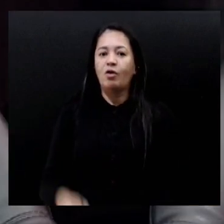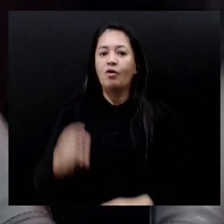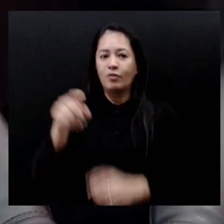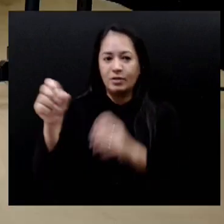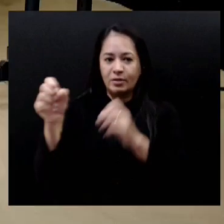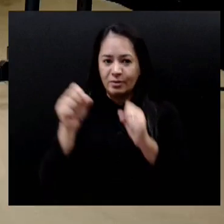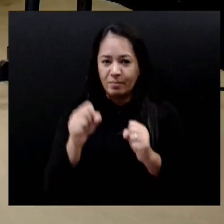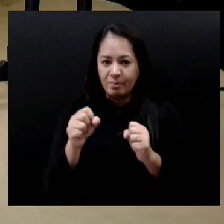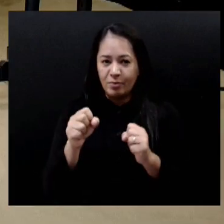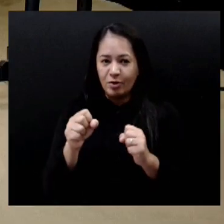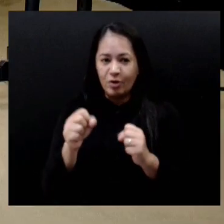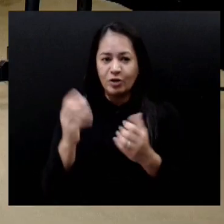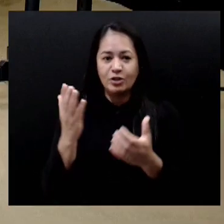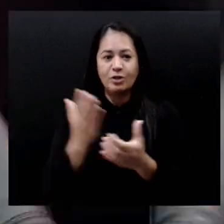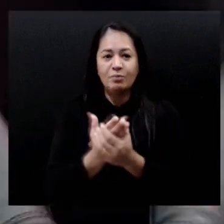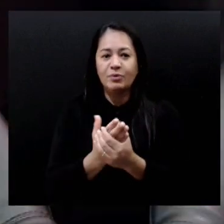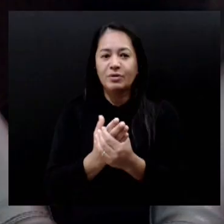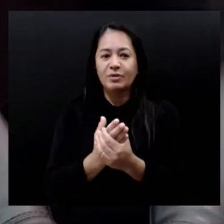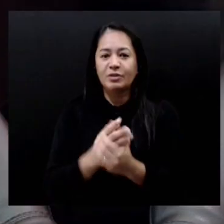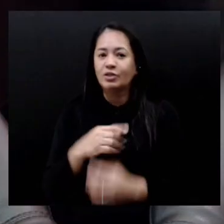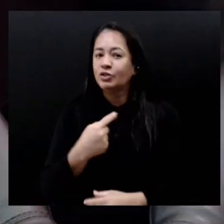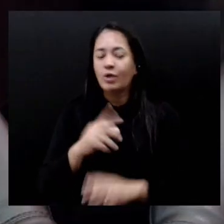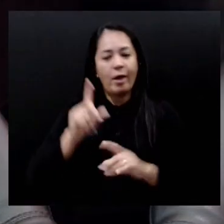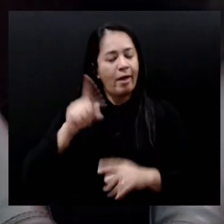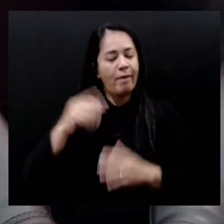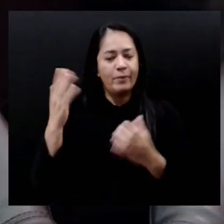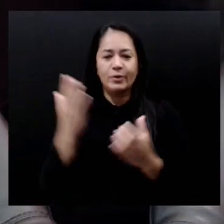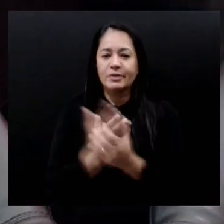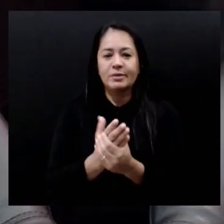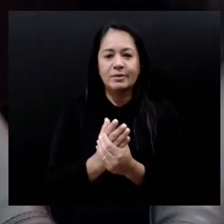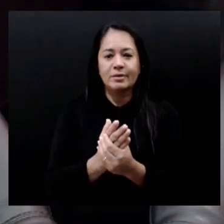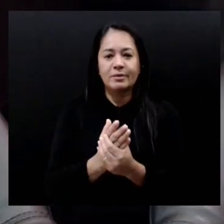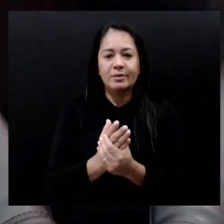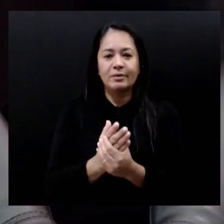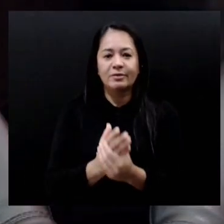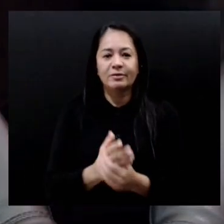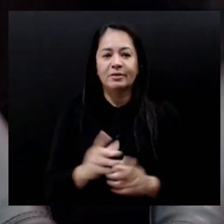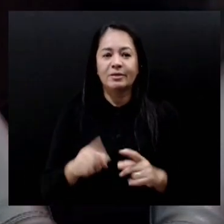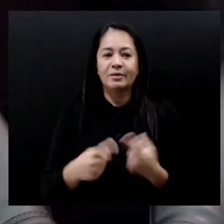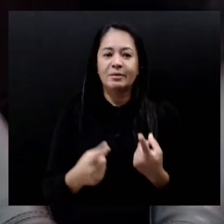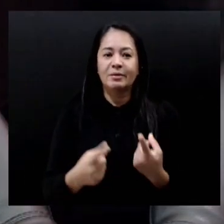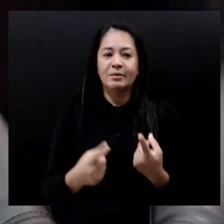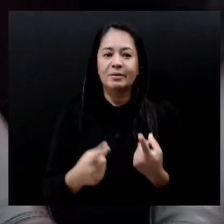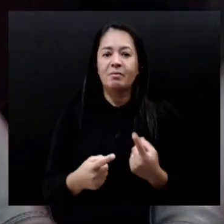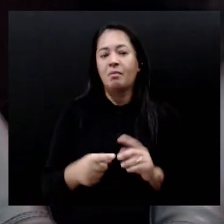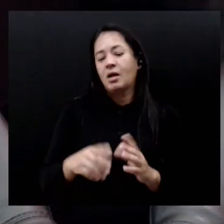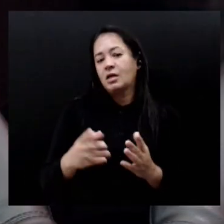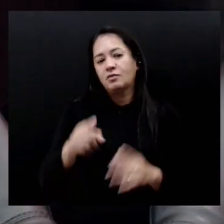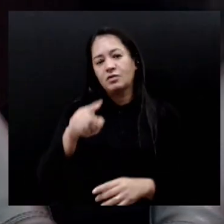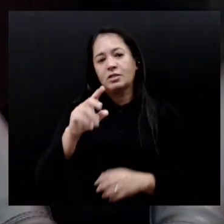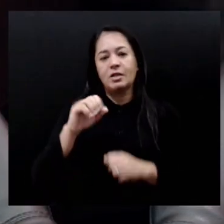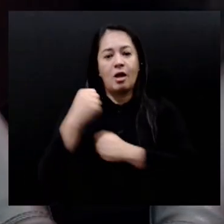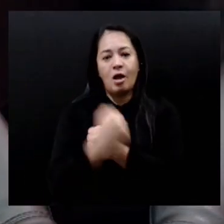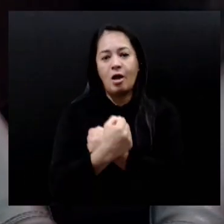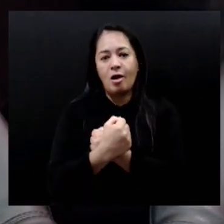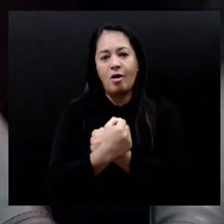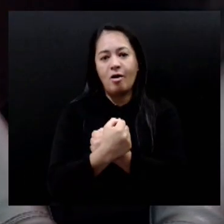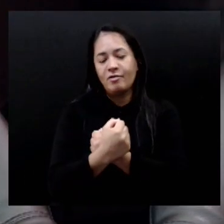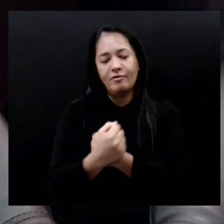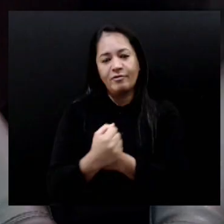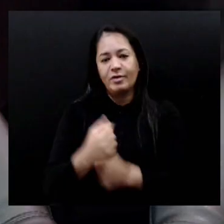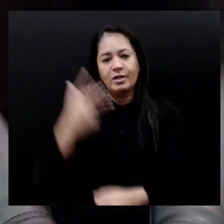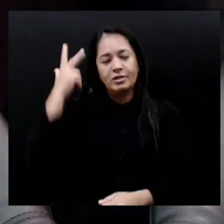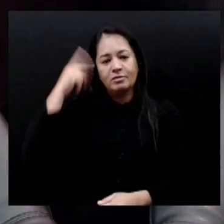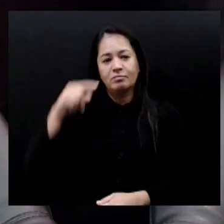gente é pode. mesmo, é. É. Mas E aí, ganha, a perde. tese é legítima defesa, né? Então, É, se ele né? foi empurrado e ele revidou, Uhum.